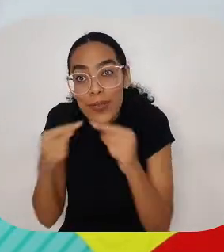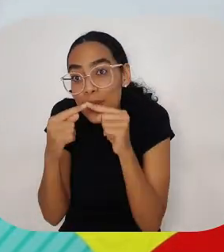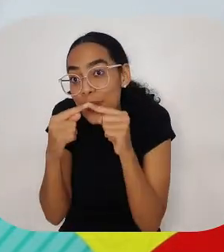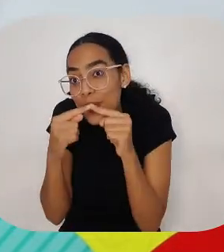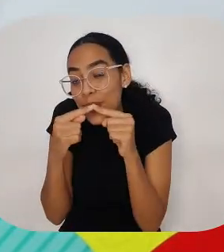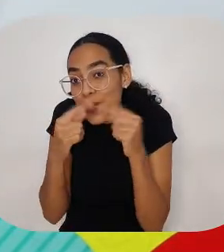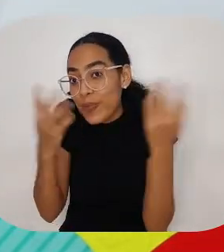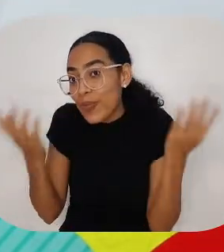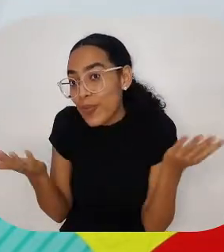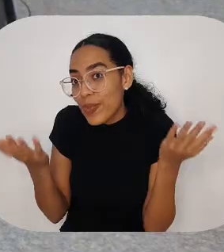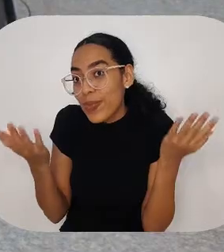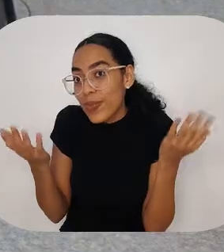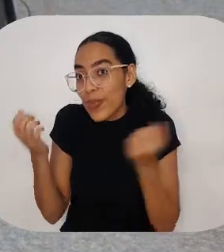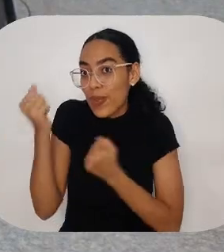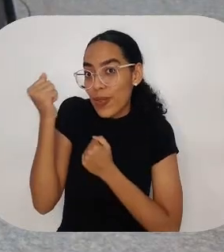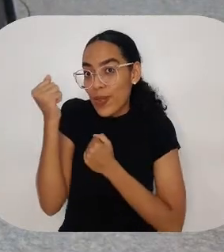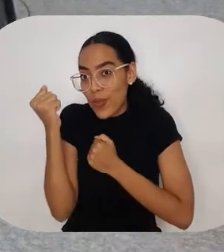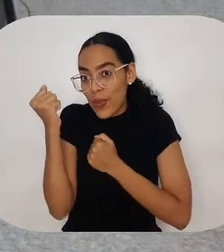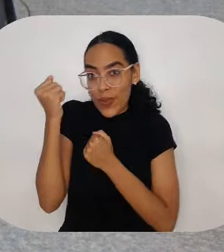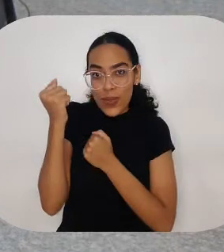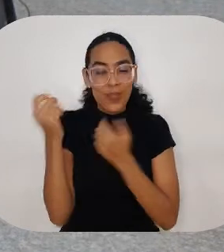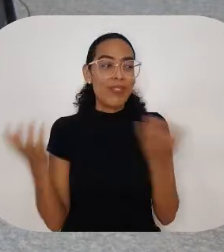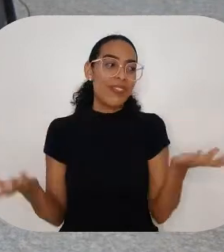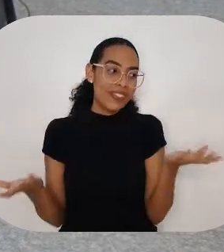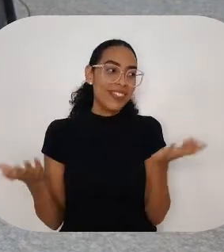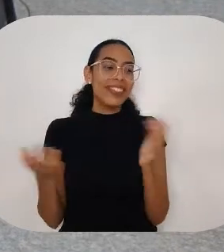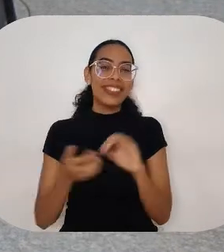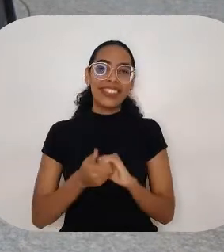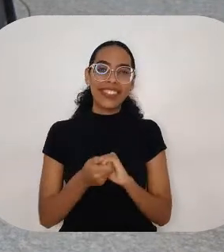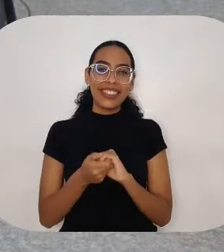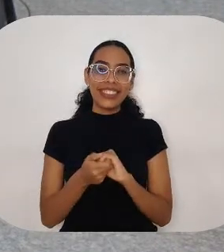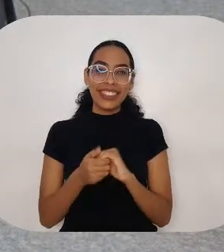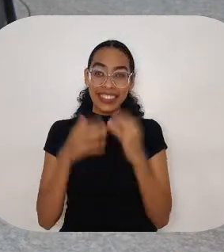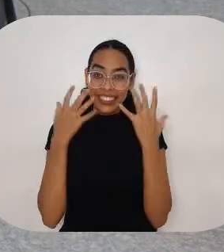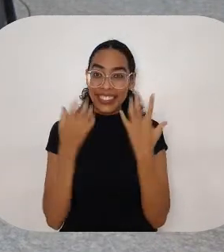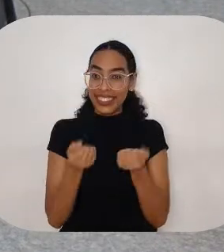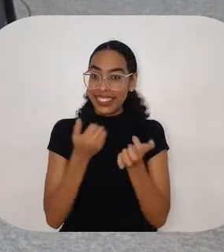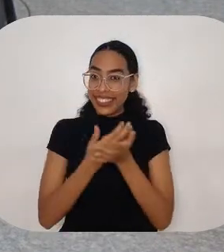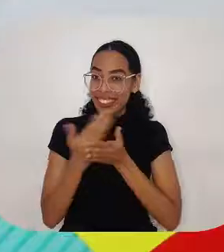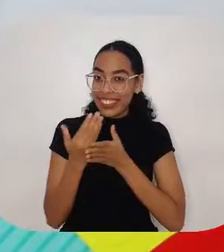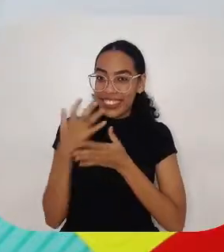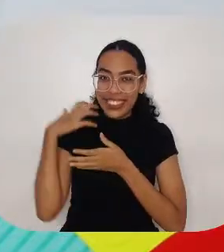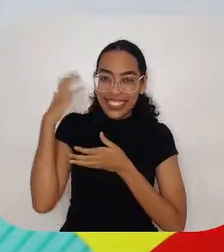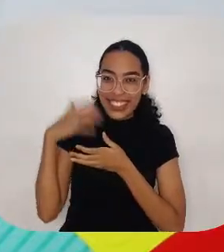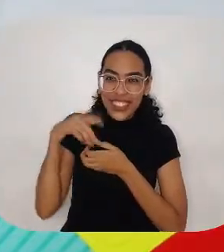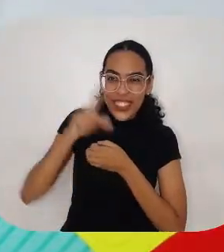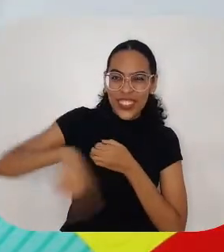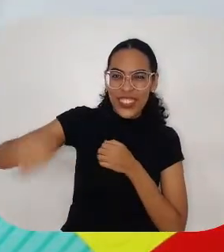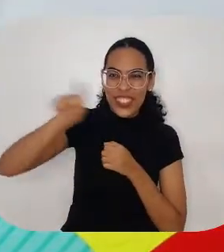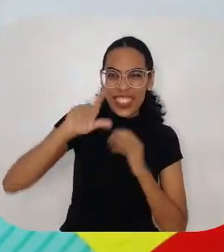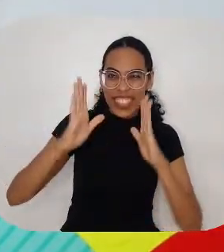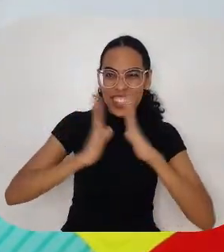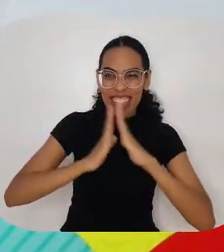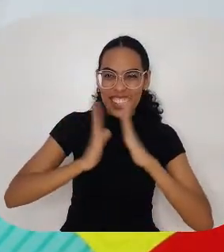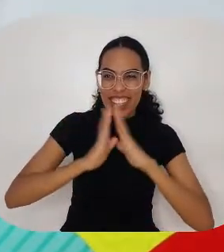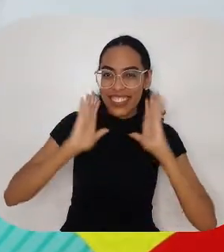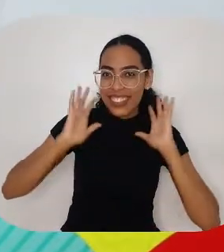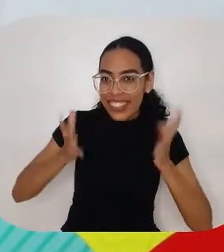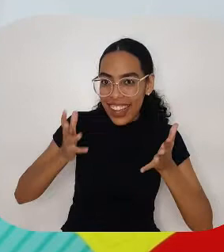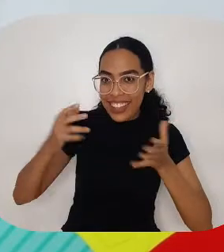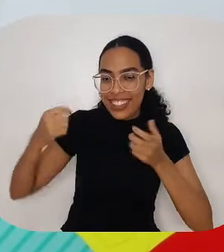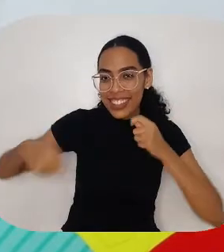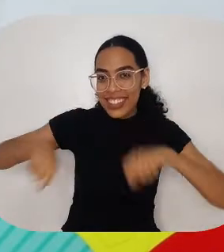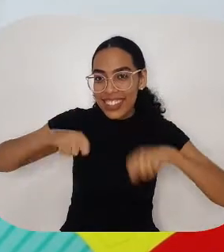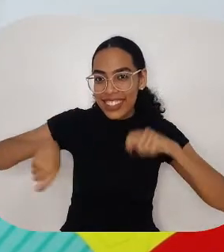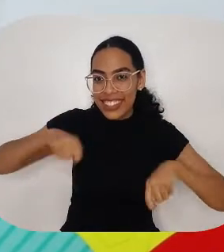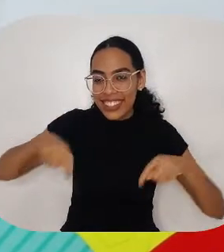precisa de... Forró. Forró. Vamos de forró? Ah, vocês aí de casa, já dançaram